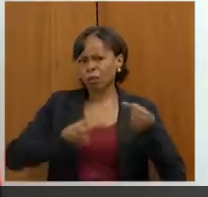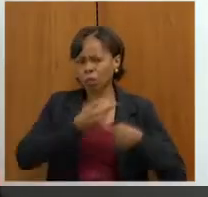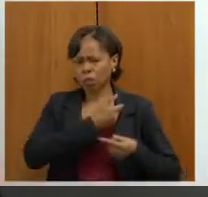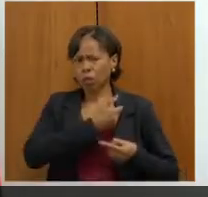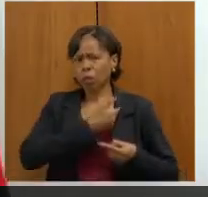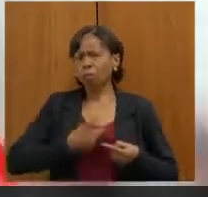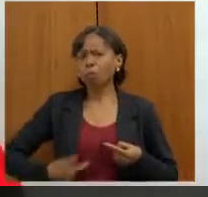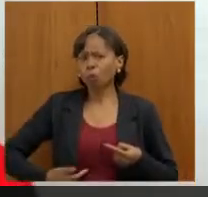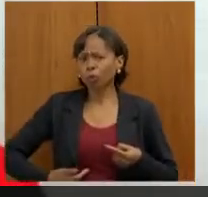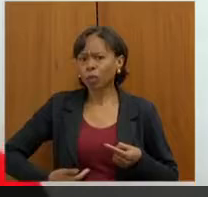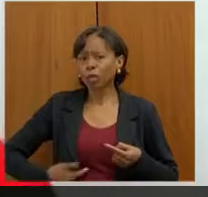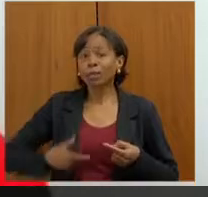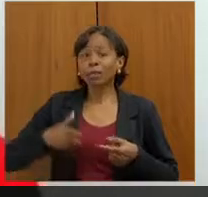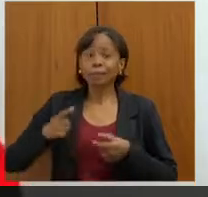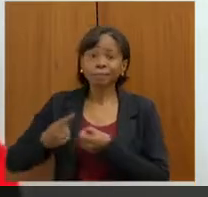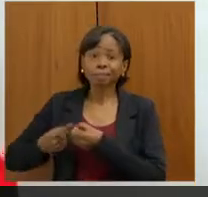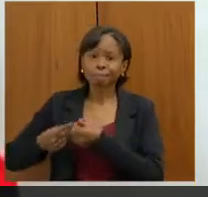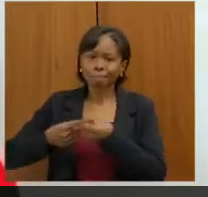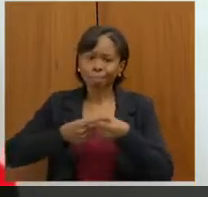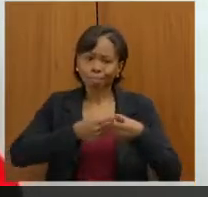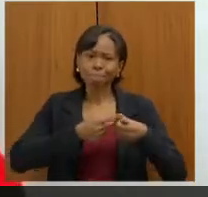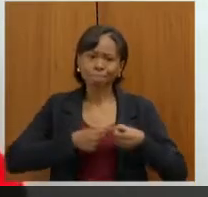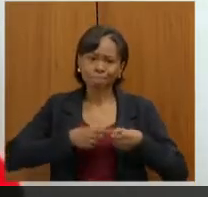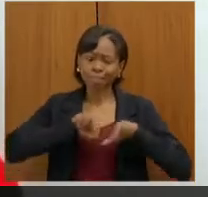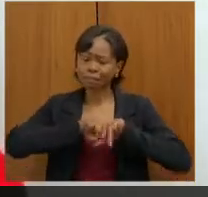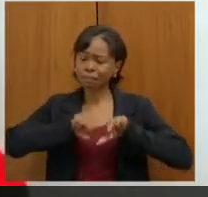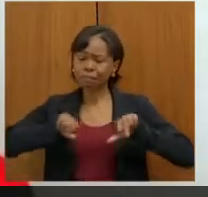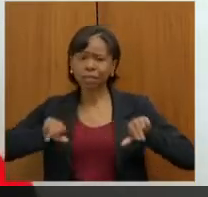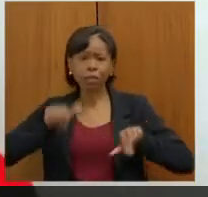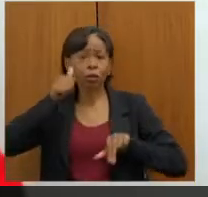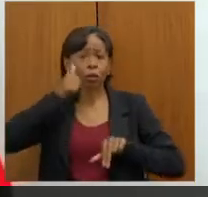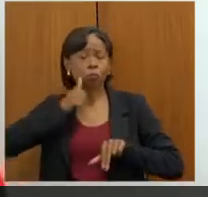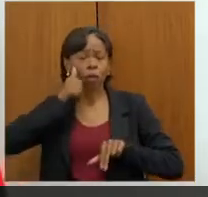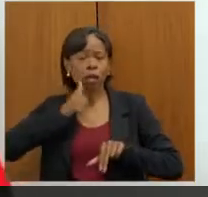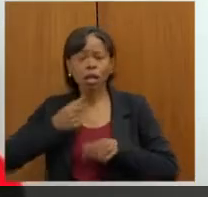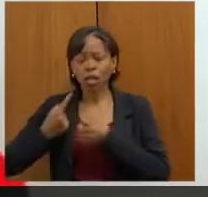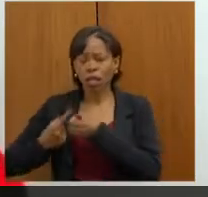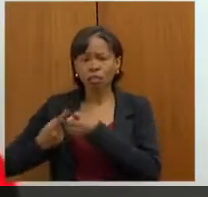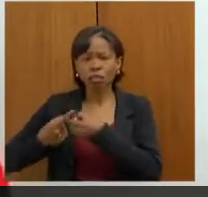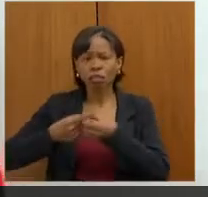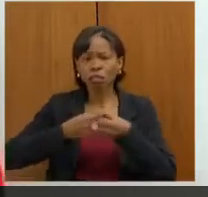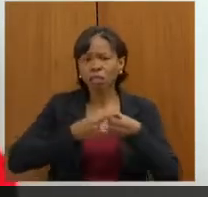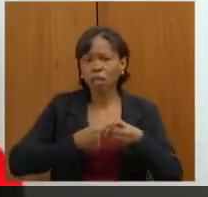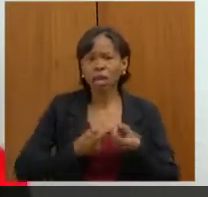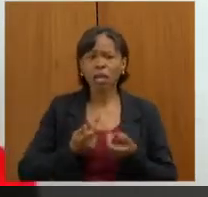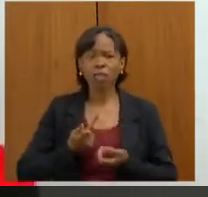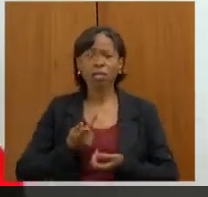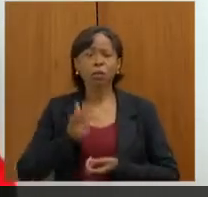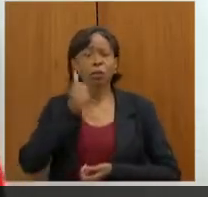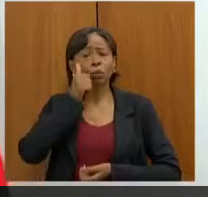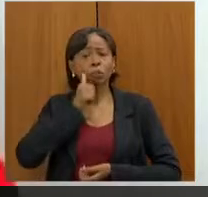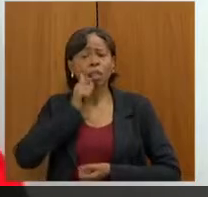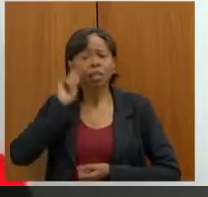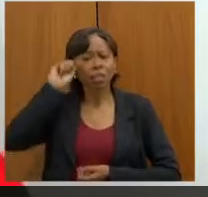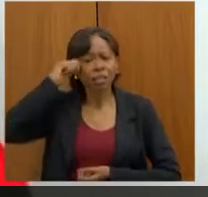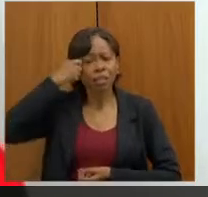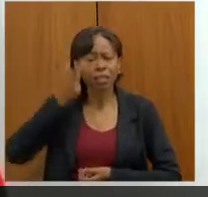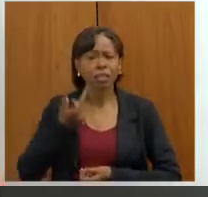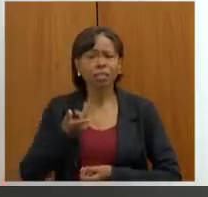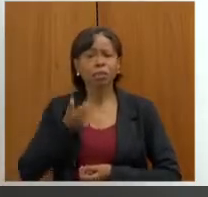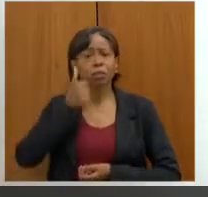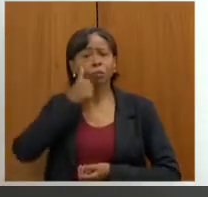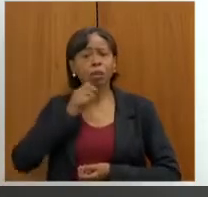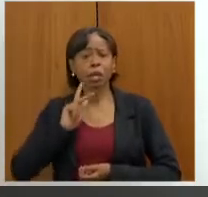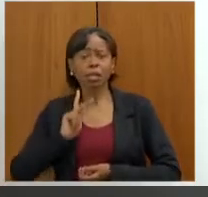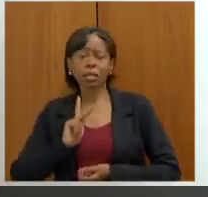eu tô falando da diversas mulheres do campo da cidade as mulheres cintas mulheres transa as mulheres negras enfim nós